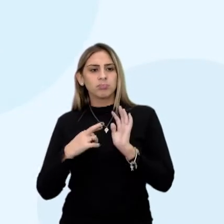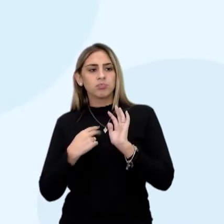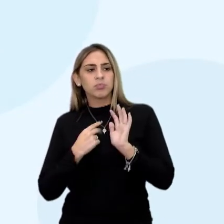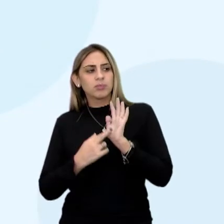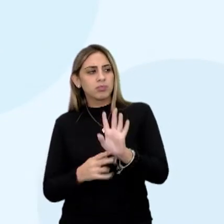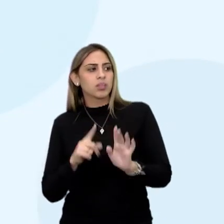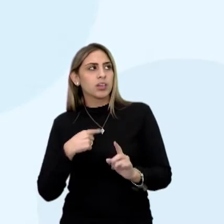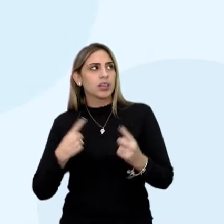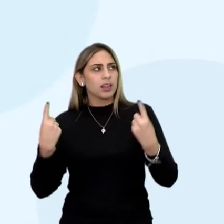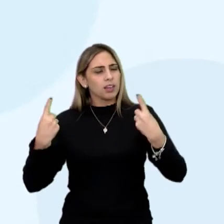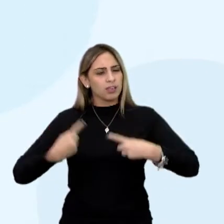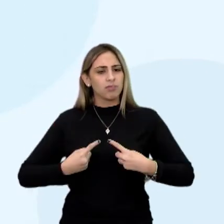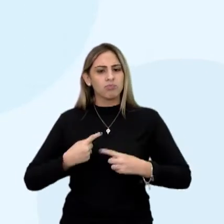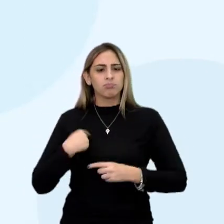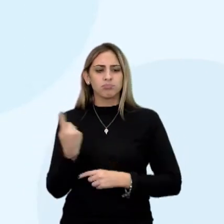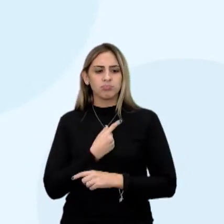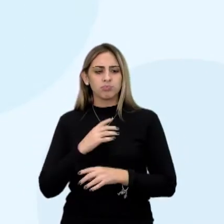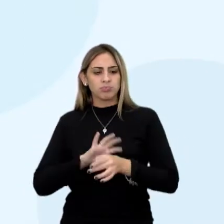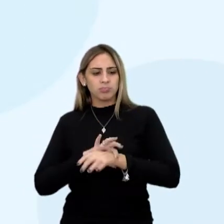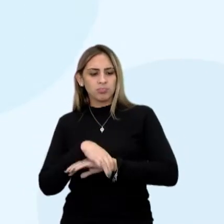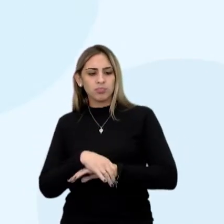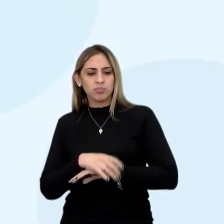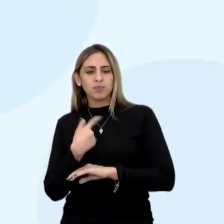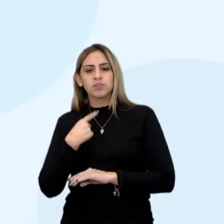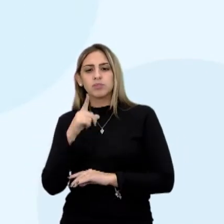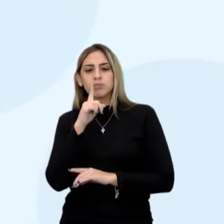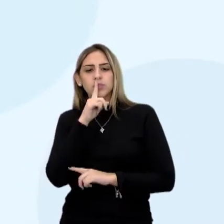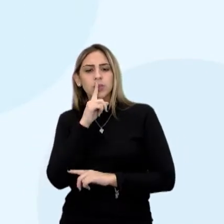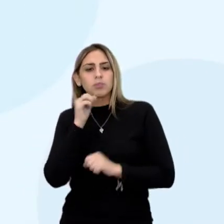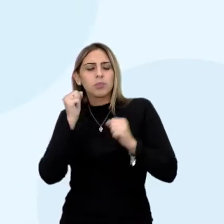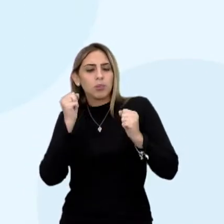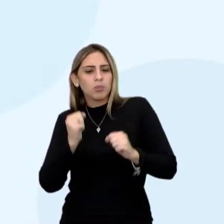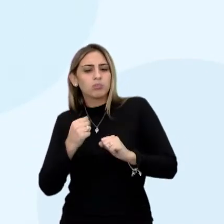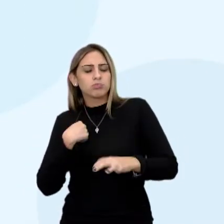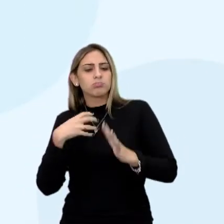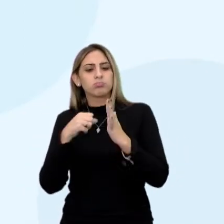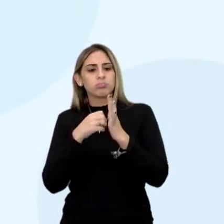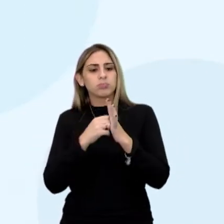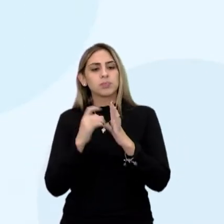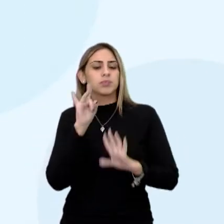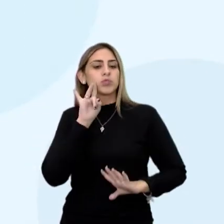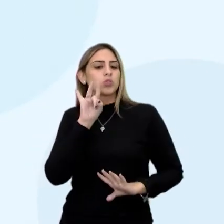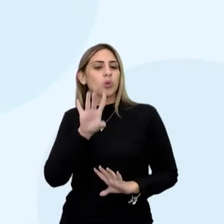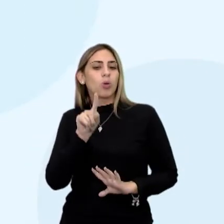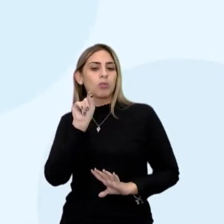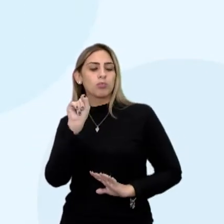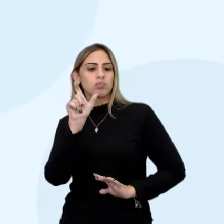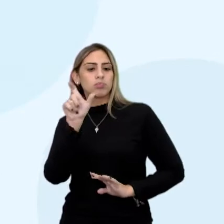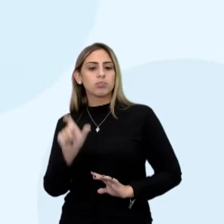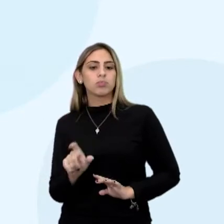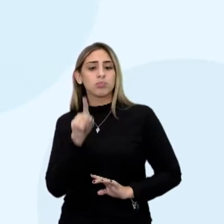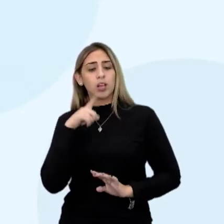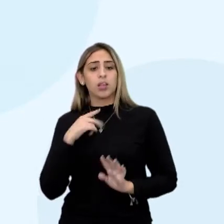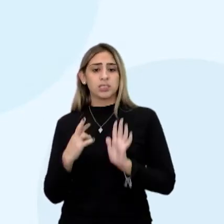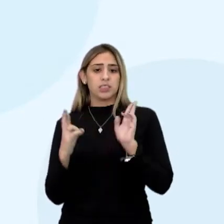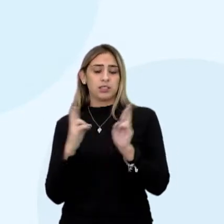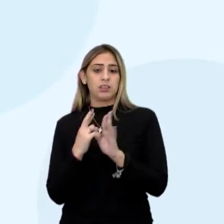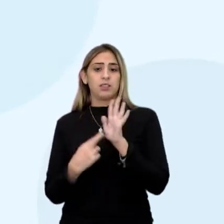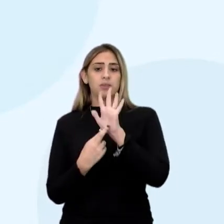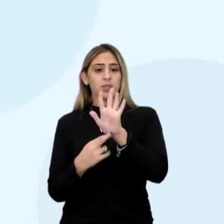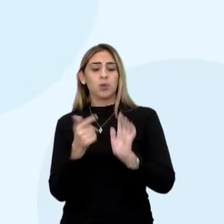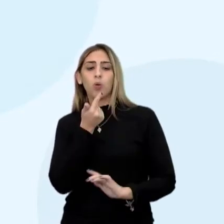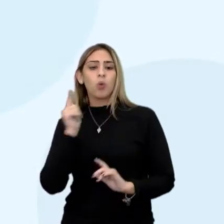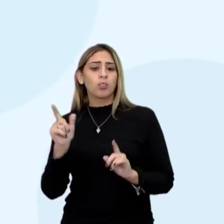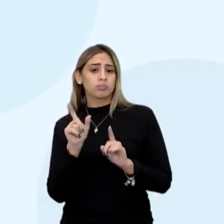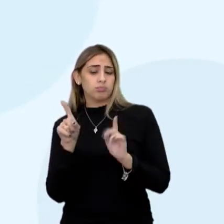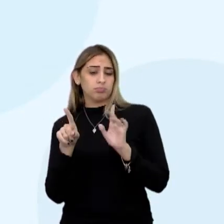dados e da prática que assegura que informações sigilosas possam ser acessadas somente por aqueles a quem essas se referem. Em outras palavras,